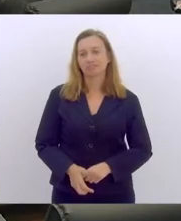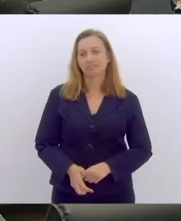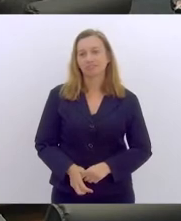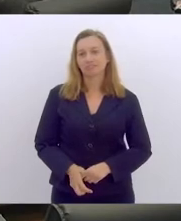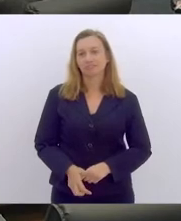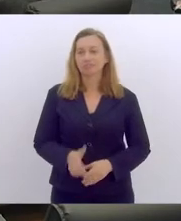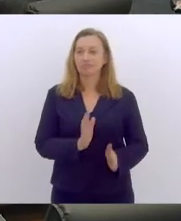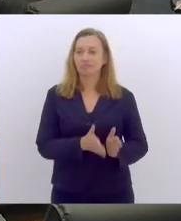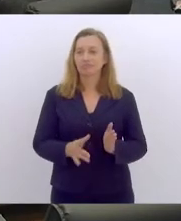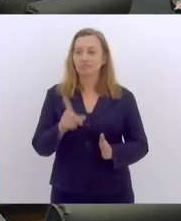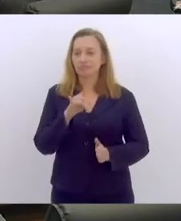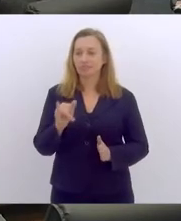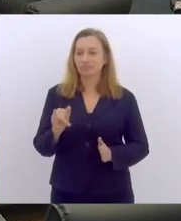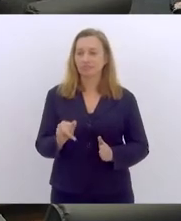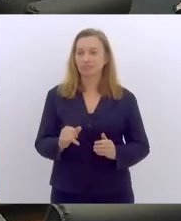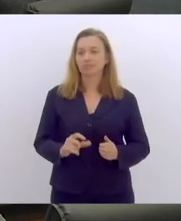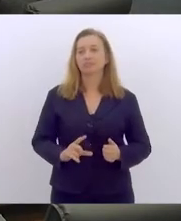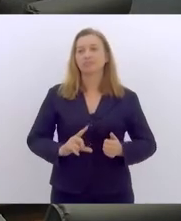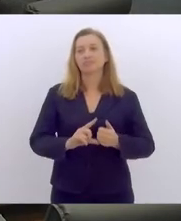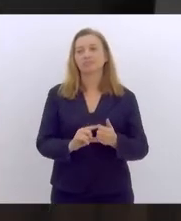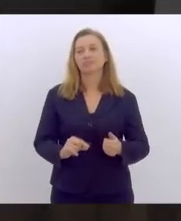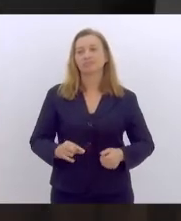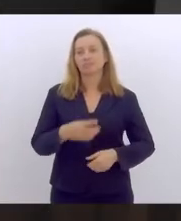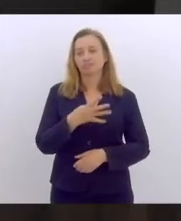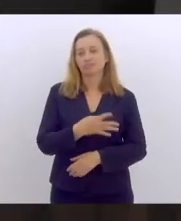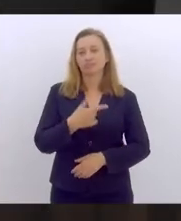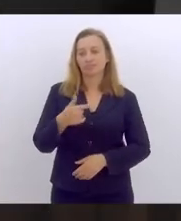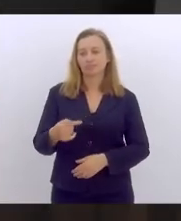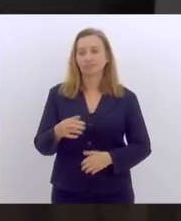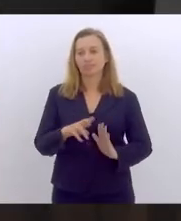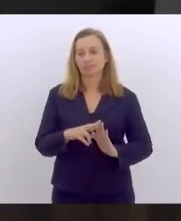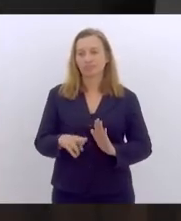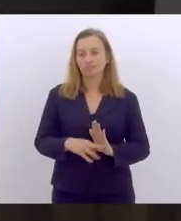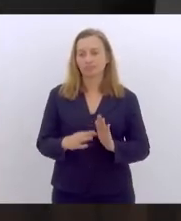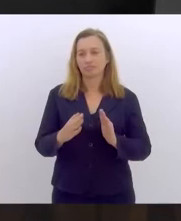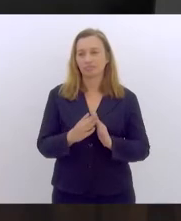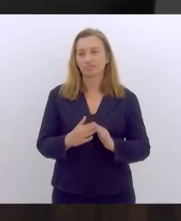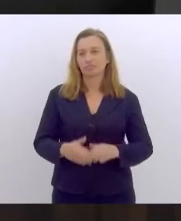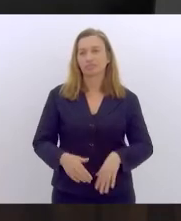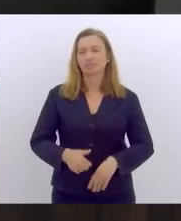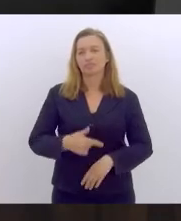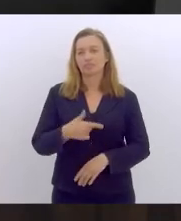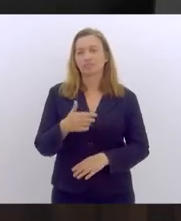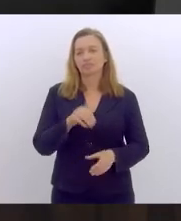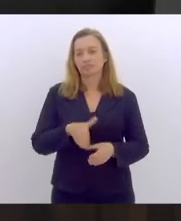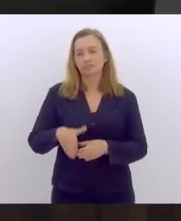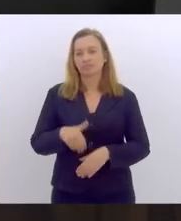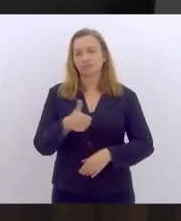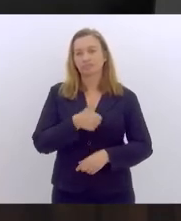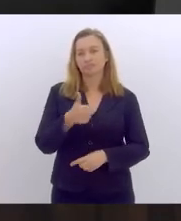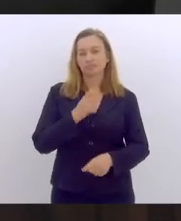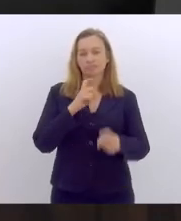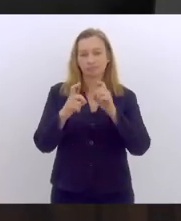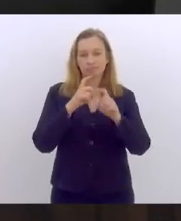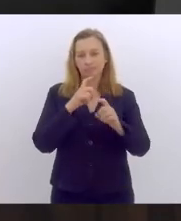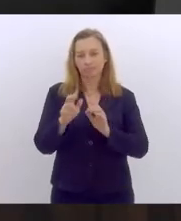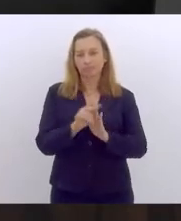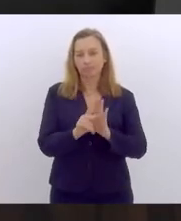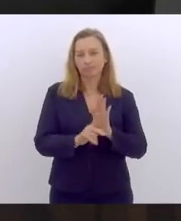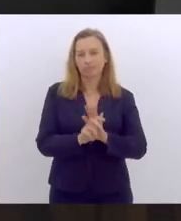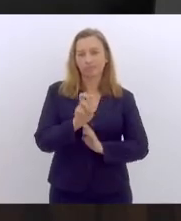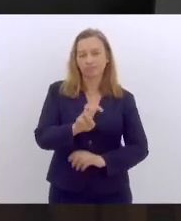Incluído na ordem do dia, de acordo com o parágrafo 3º do artigo 47 do Regimento Interno, em tramitação ordinária, em votação, primeira discussão, projeto de